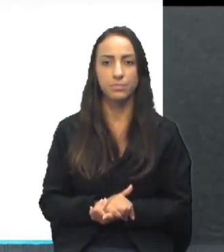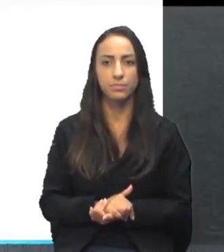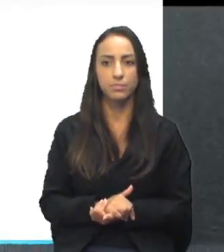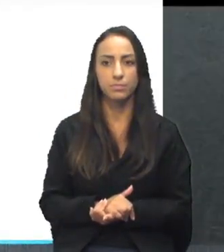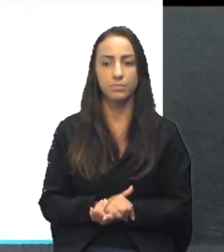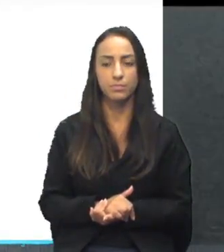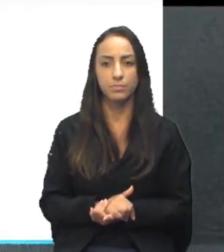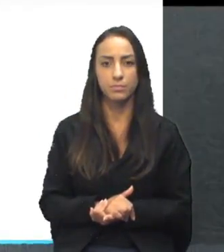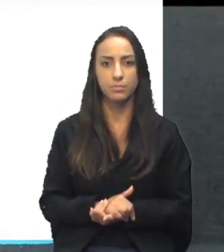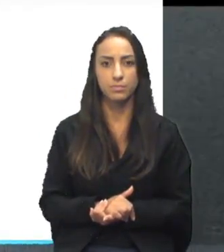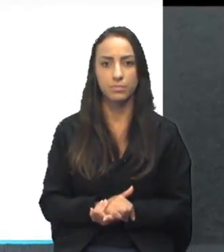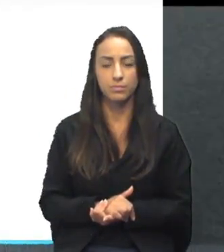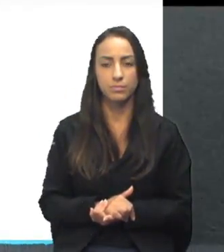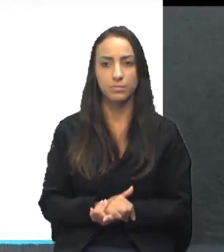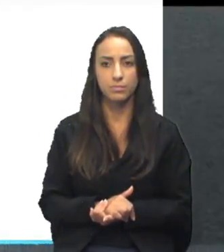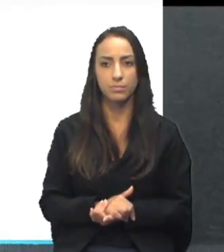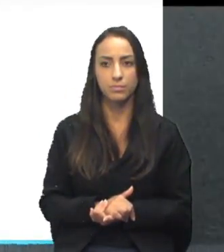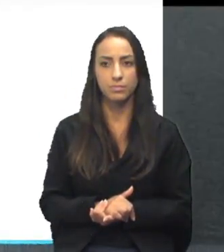visualização